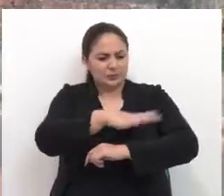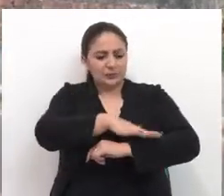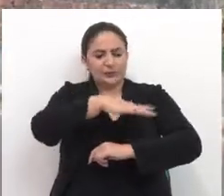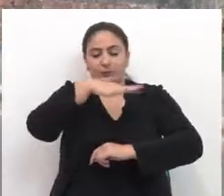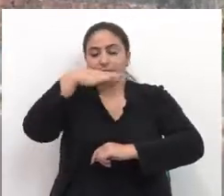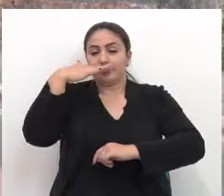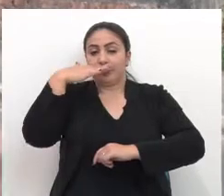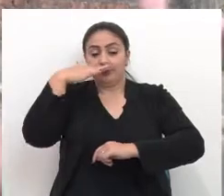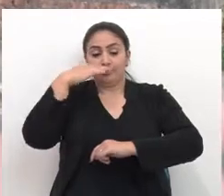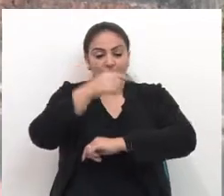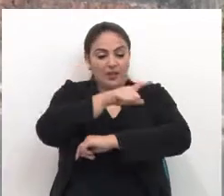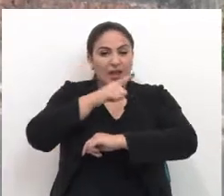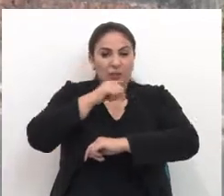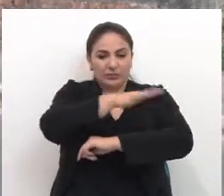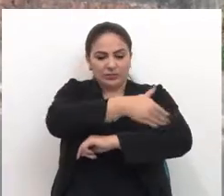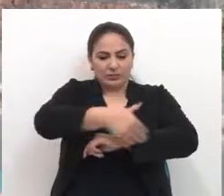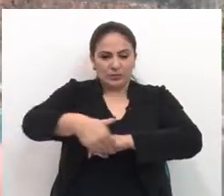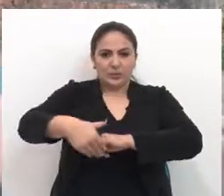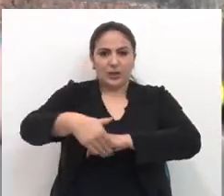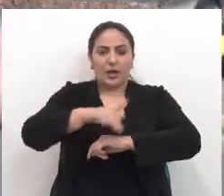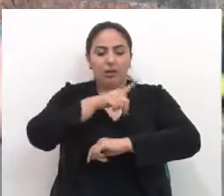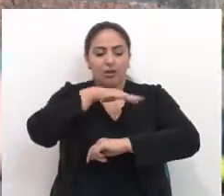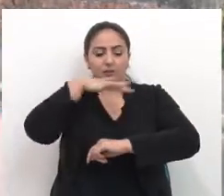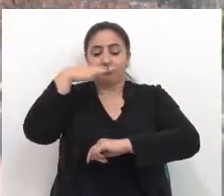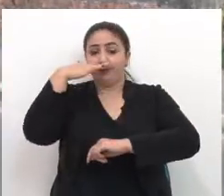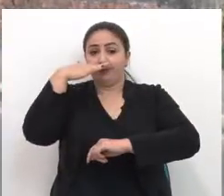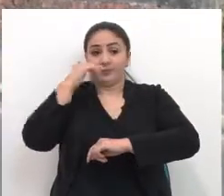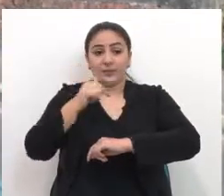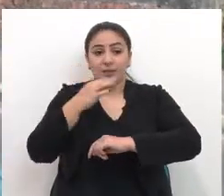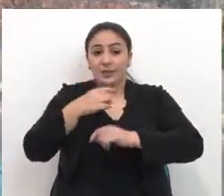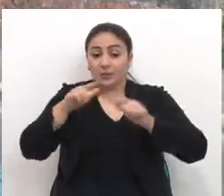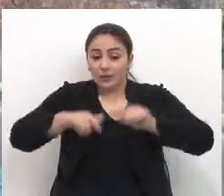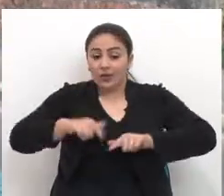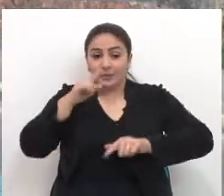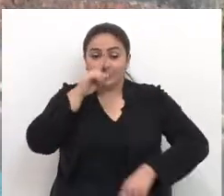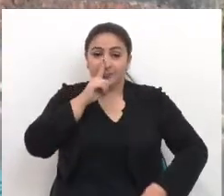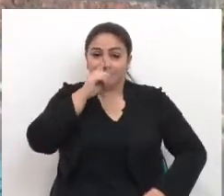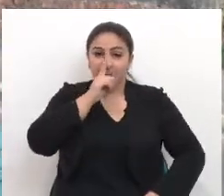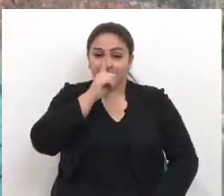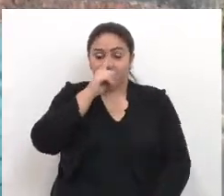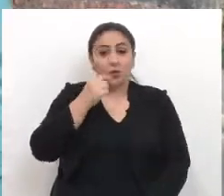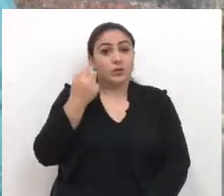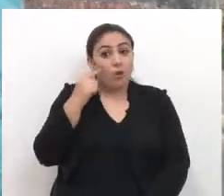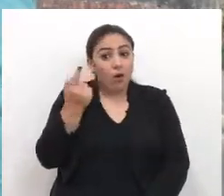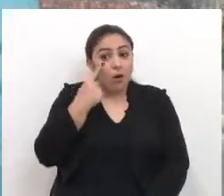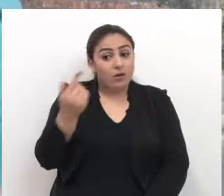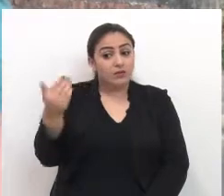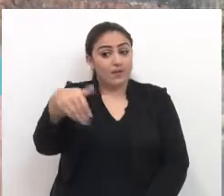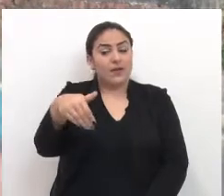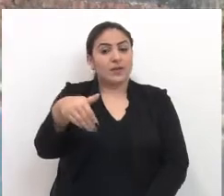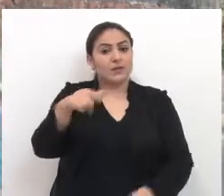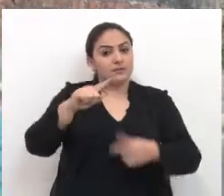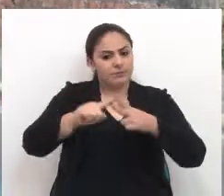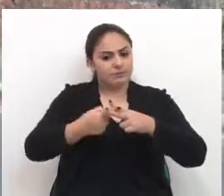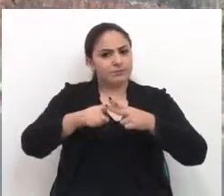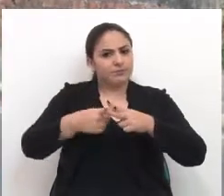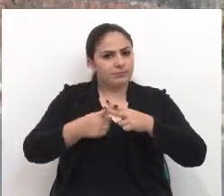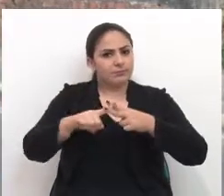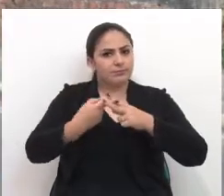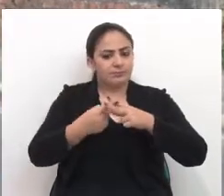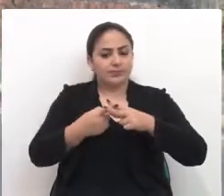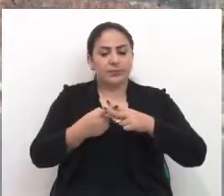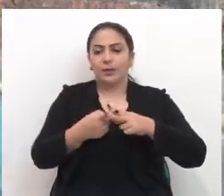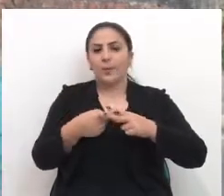com esse cheiro, com essa situação. Como digo, isso aqui está uma situação perigosa. Então venham fazer esta obra